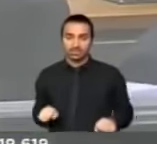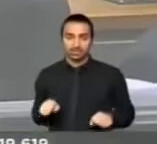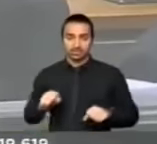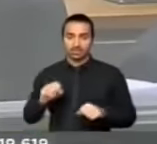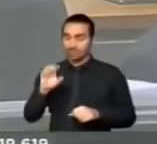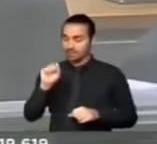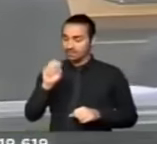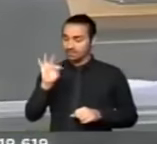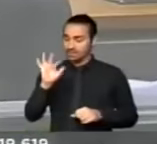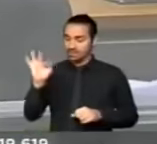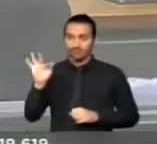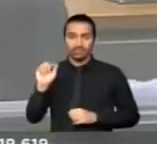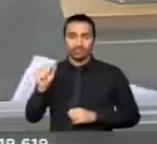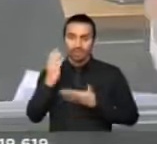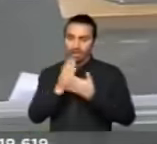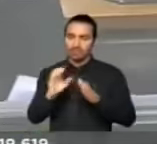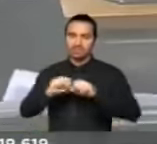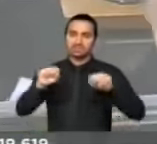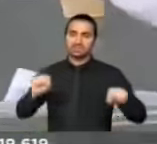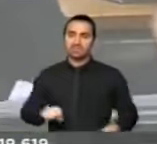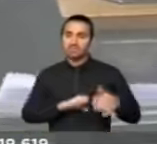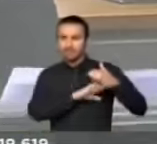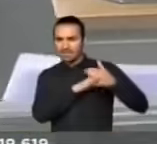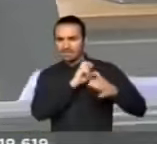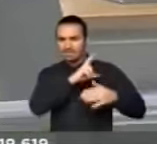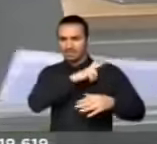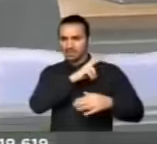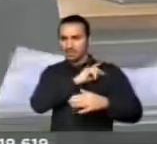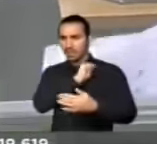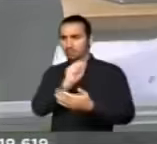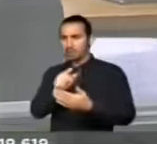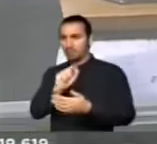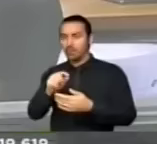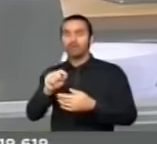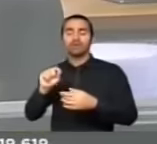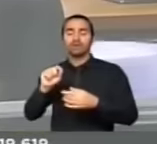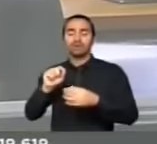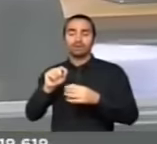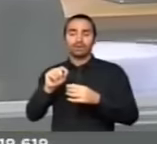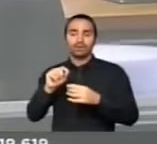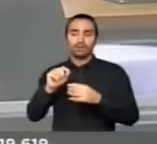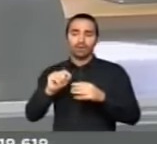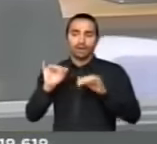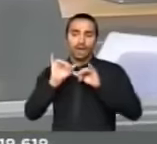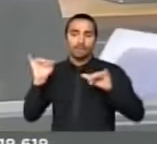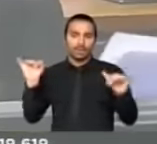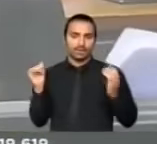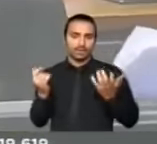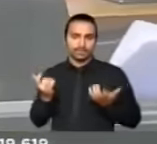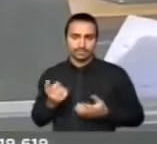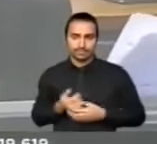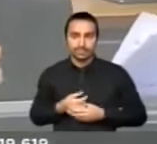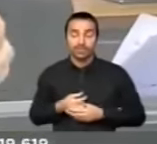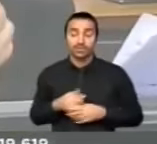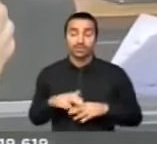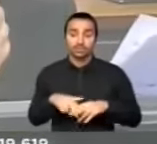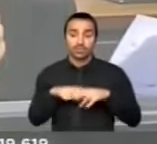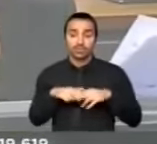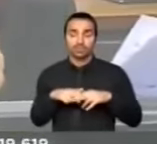o STF que acabou, nesse ano, com o financiamento empresarial de campanha, presidente. Por